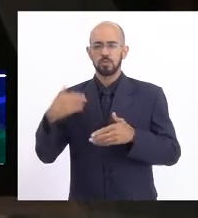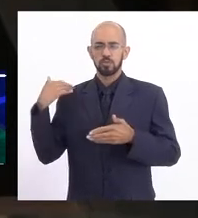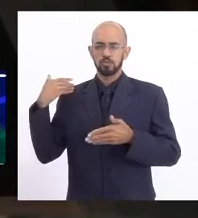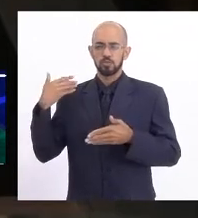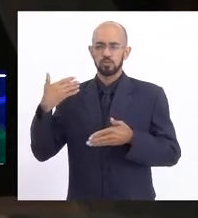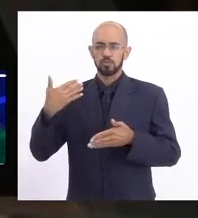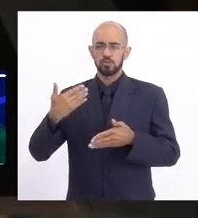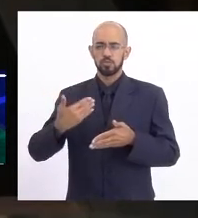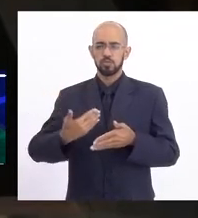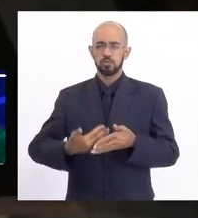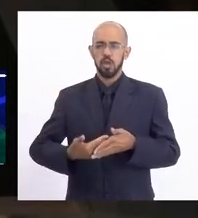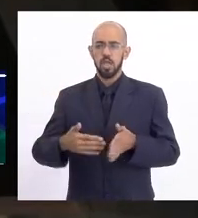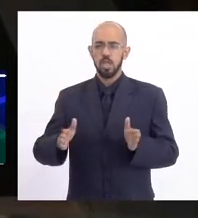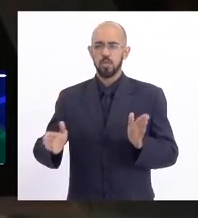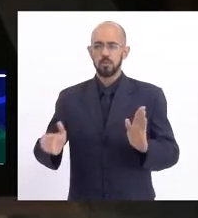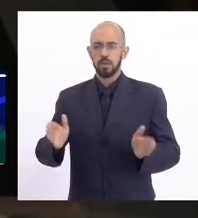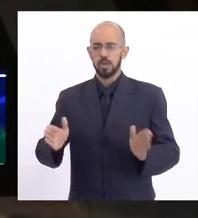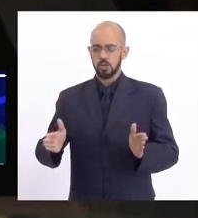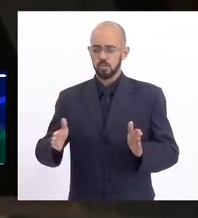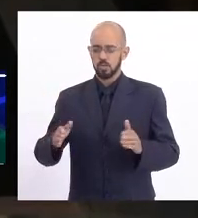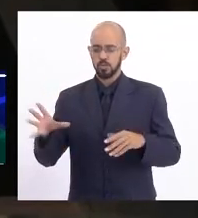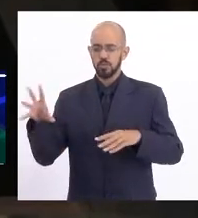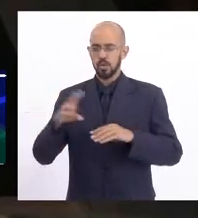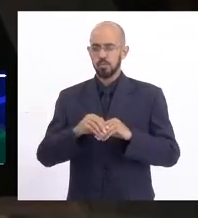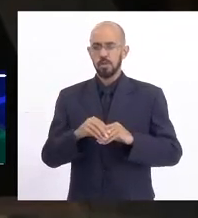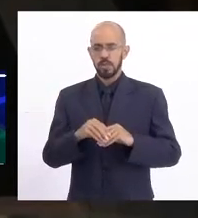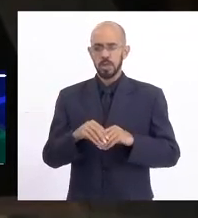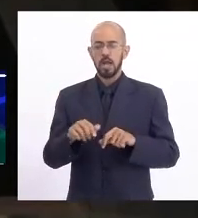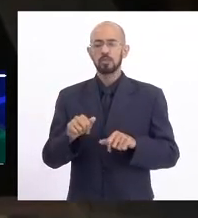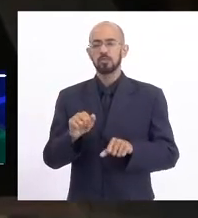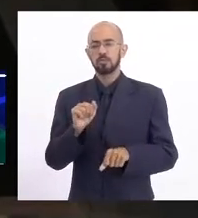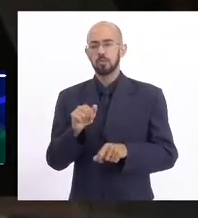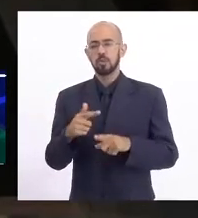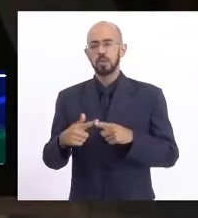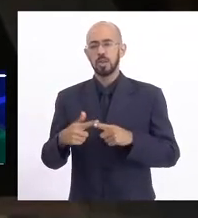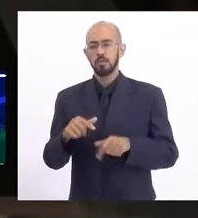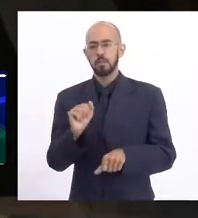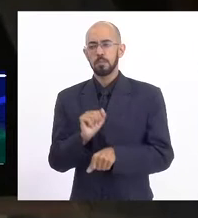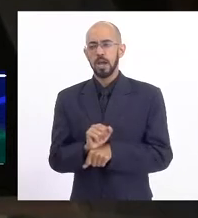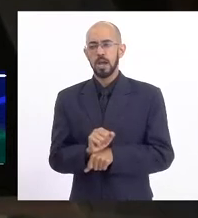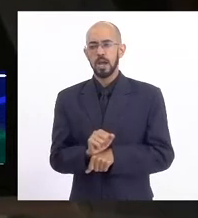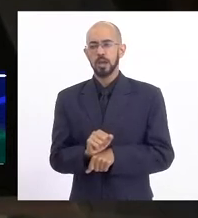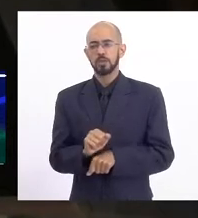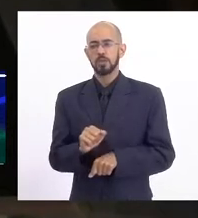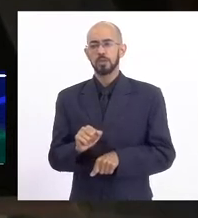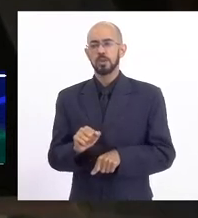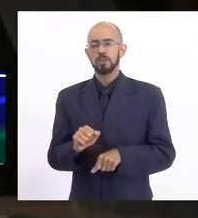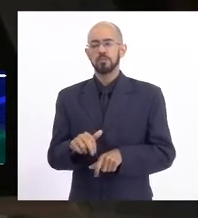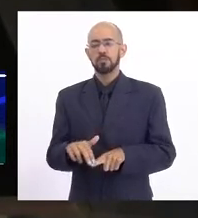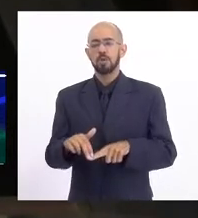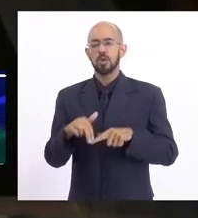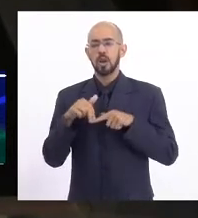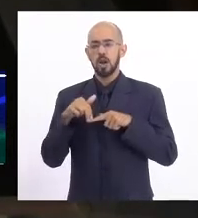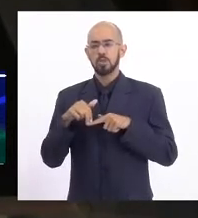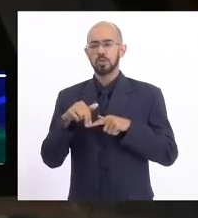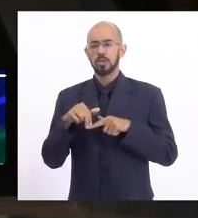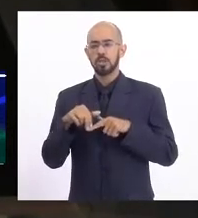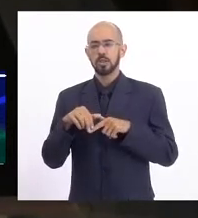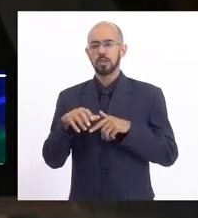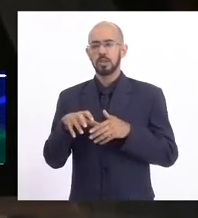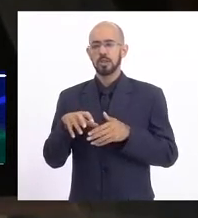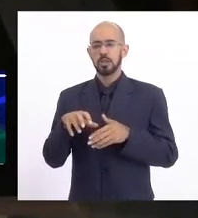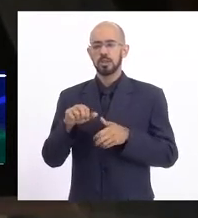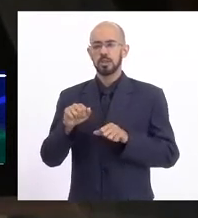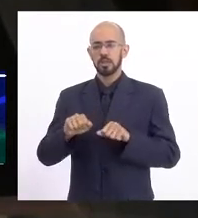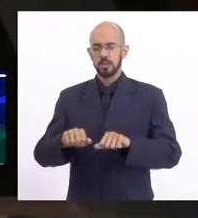período que acabou se estendendo, porque foi interrompido em função da interrupção das sessões presenciais por causa